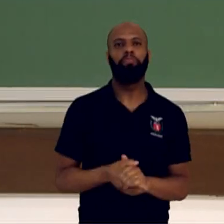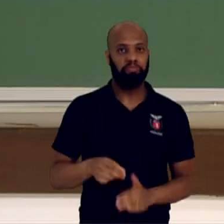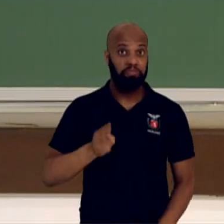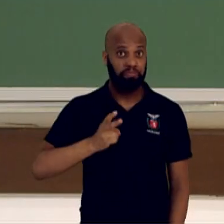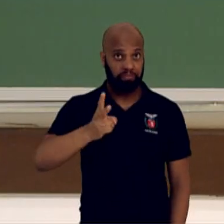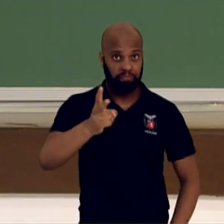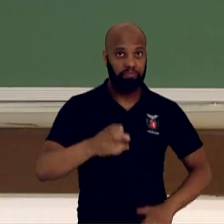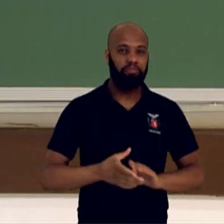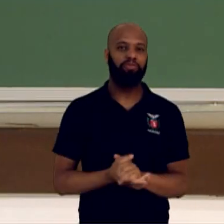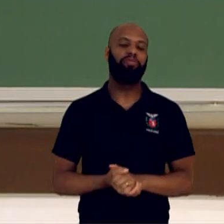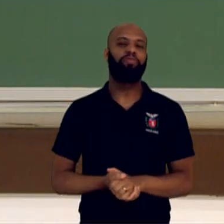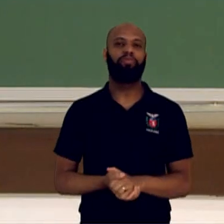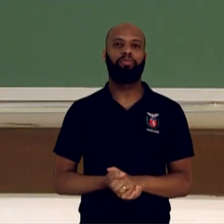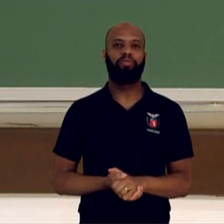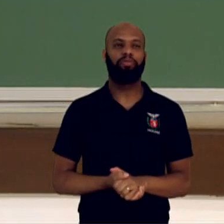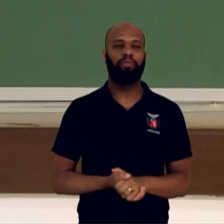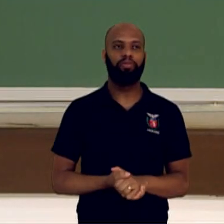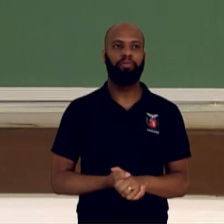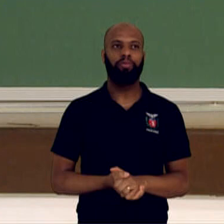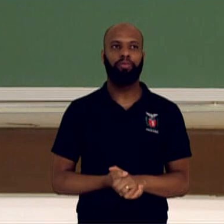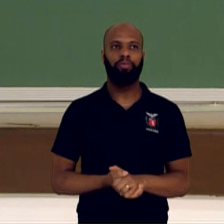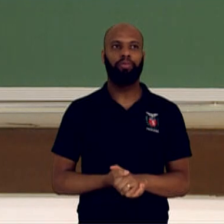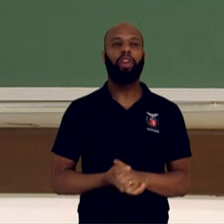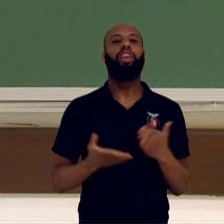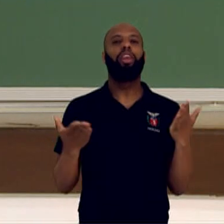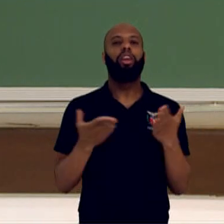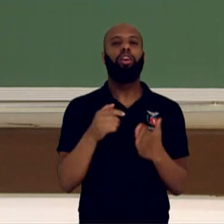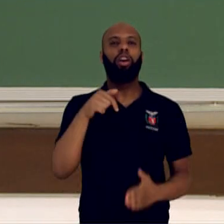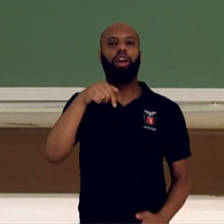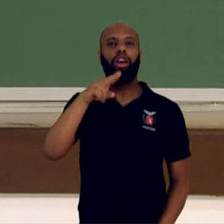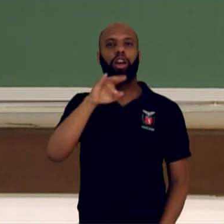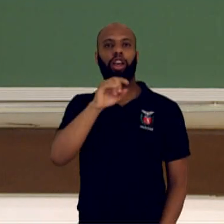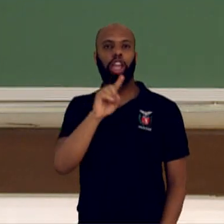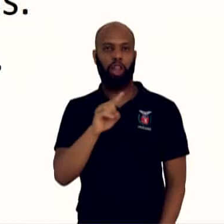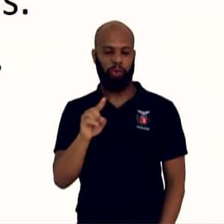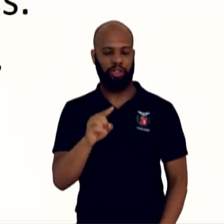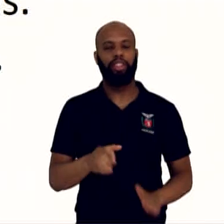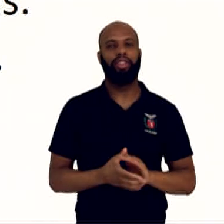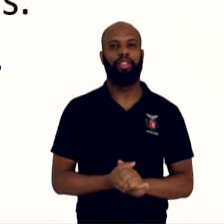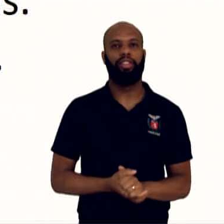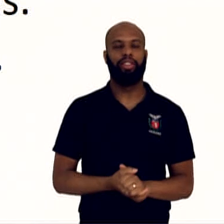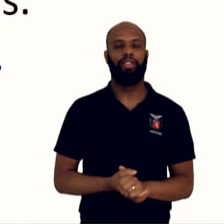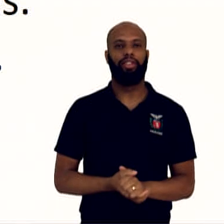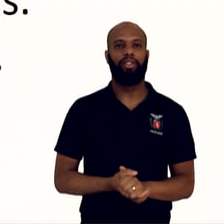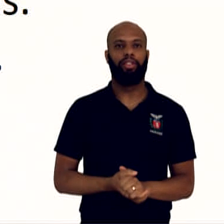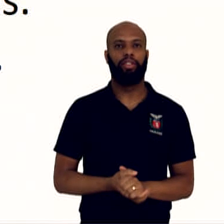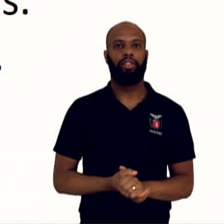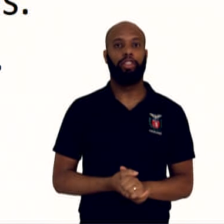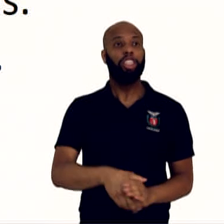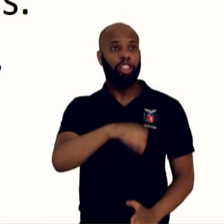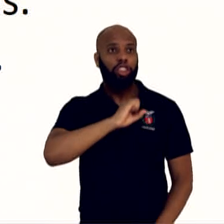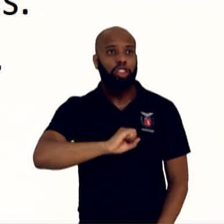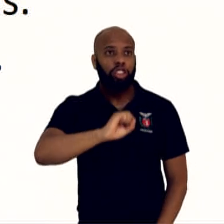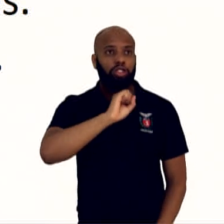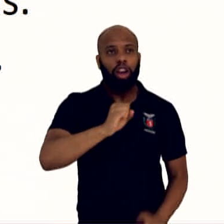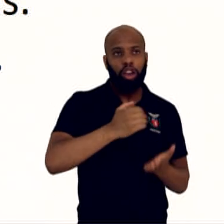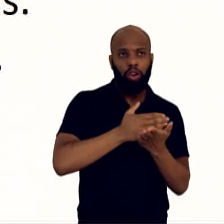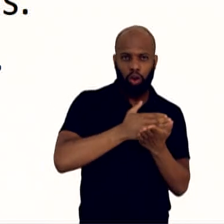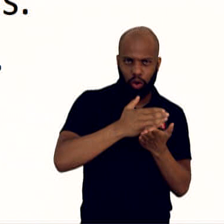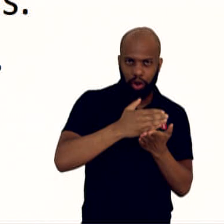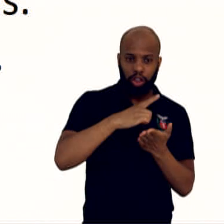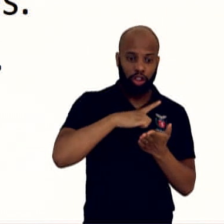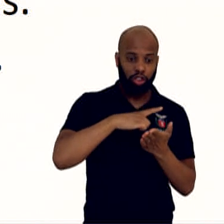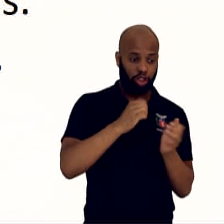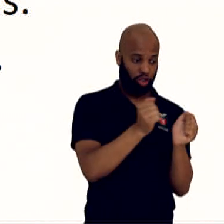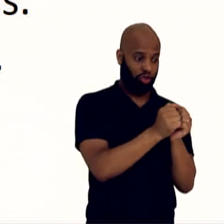lá então? Vamos em frente? Vamos a um quiz, certo? Vamos lá então. O funk foi inicialmente a